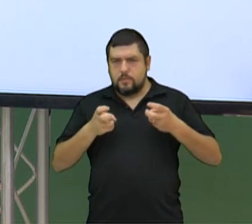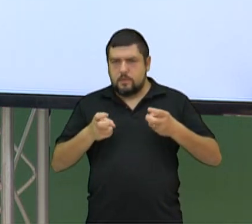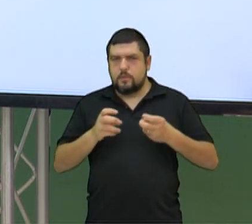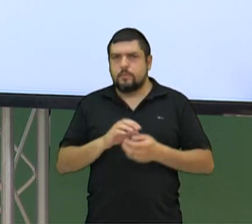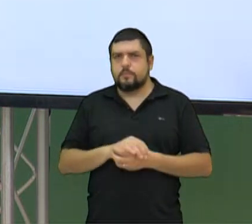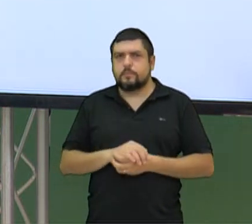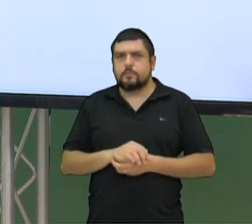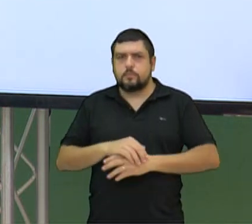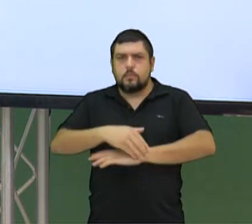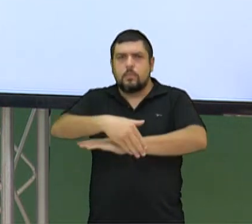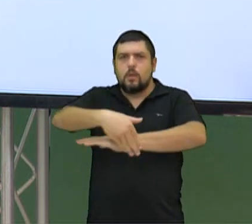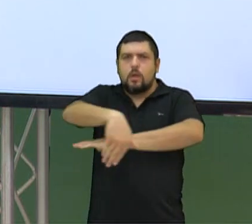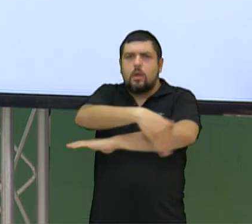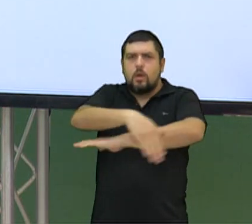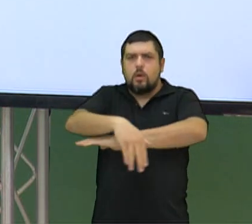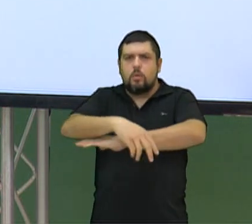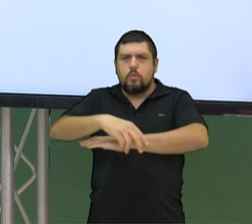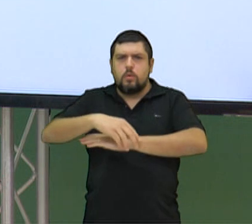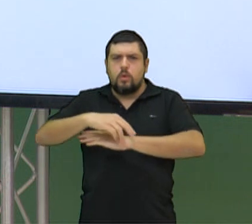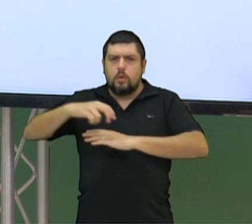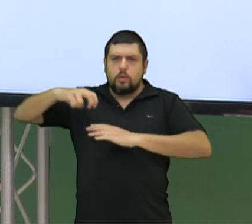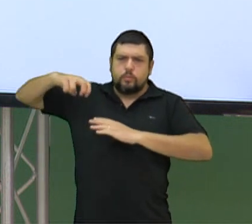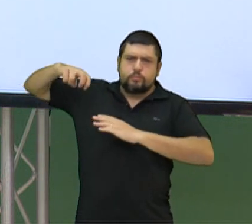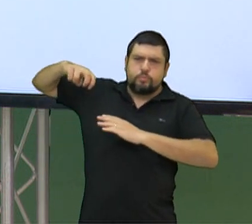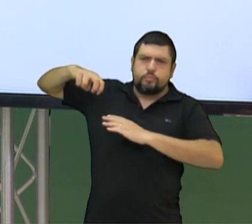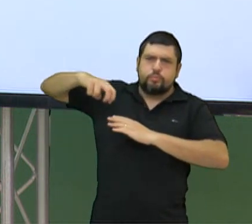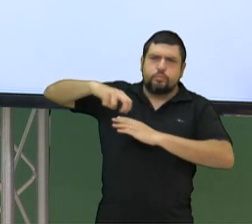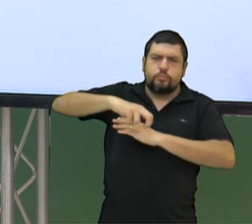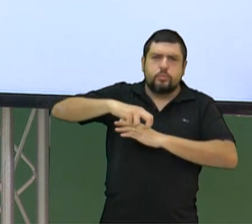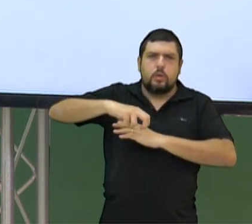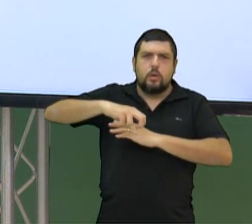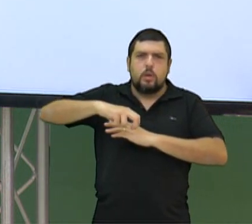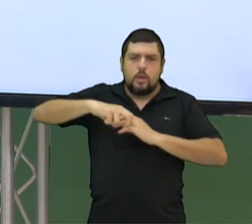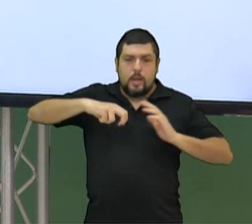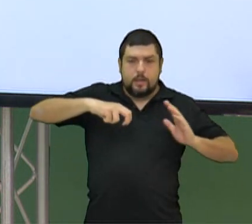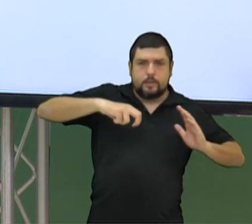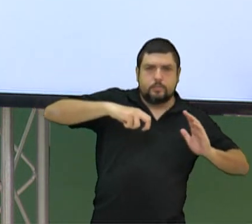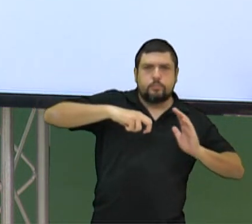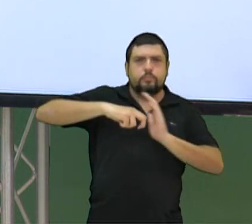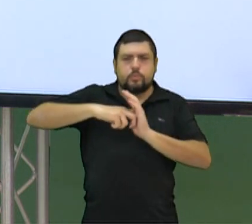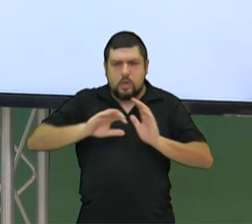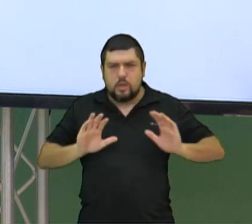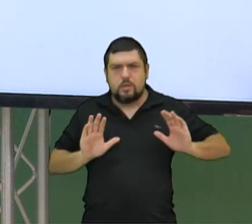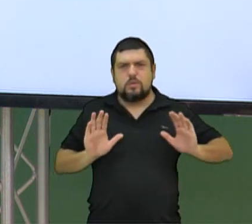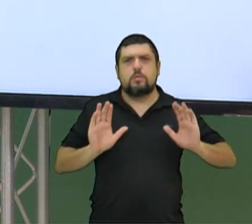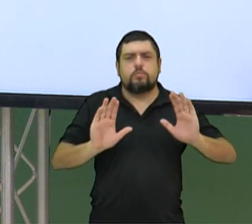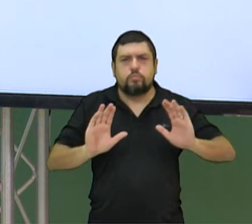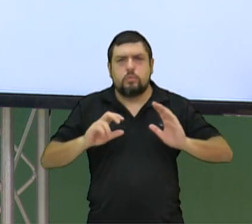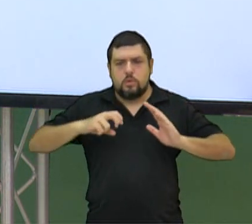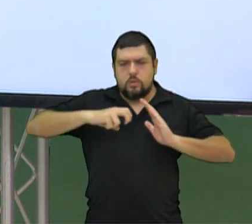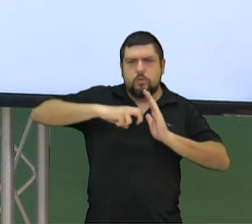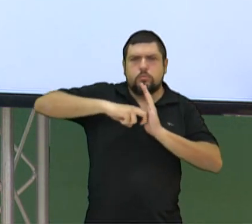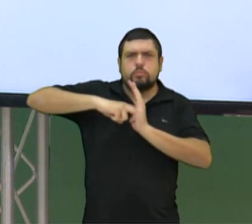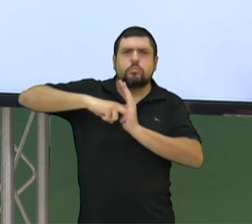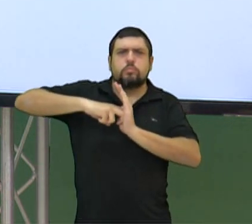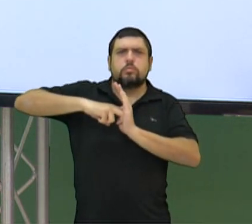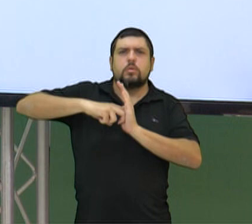Em uma ladeira, segura-se o carro de uma criança impedindo seu movimento. Esse efeito se realiza graças à